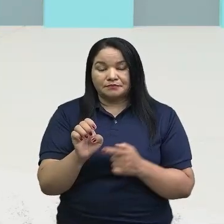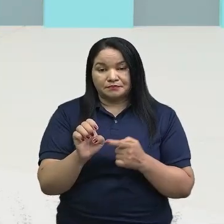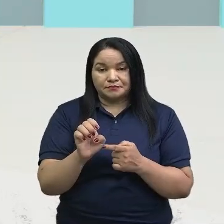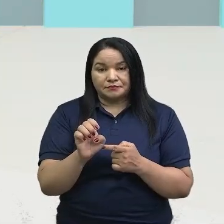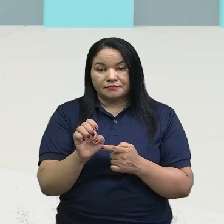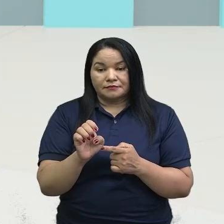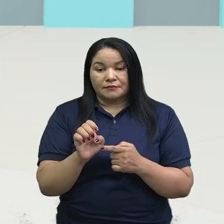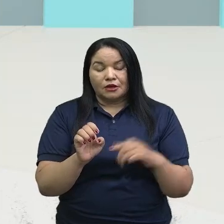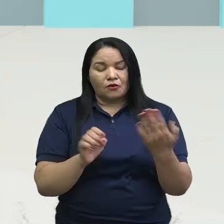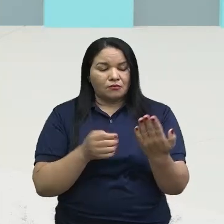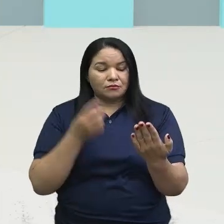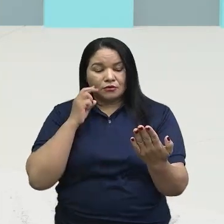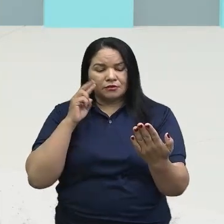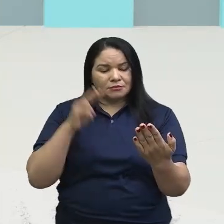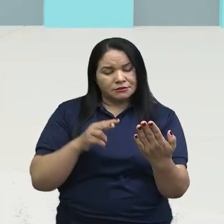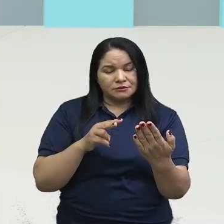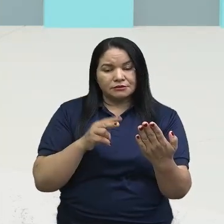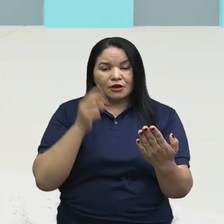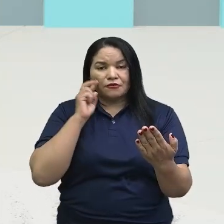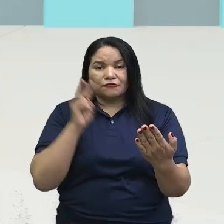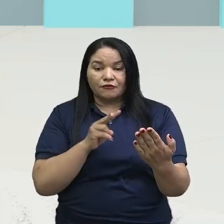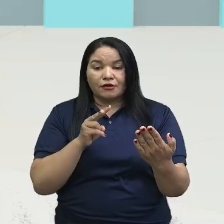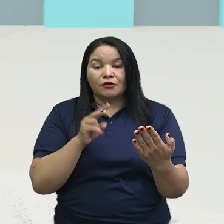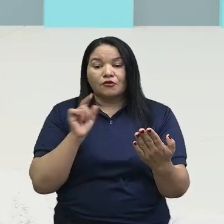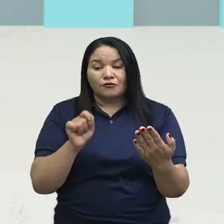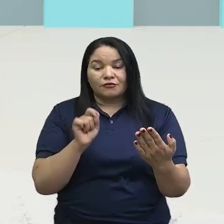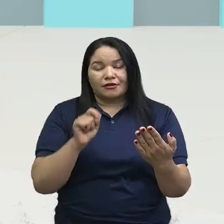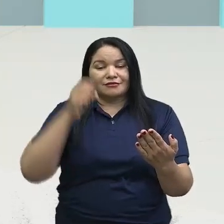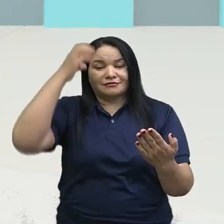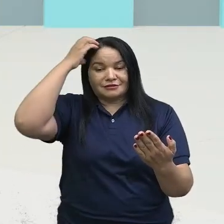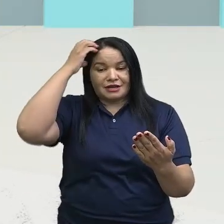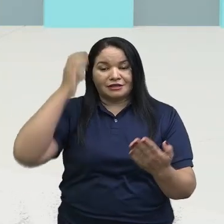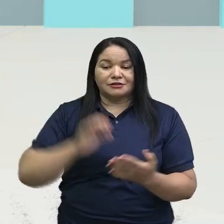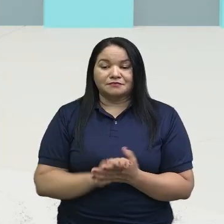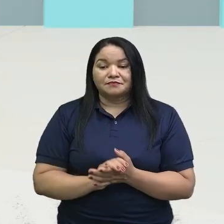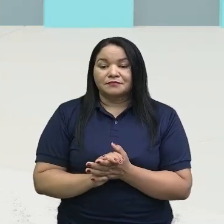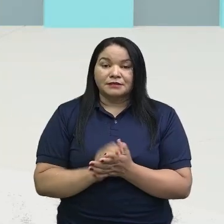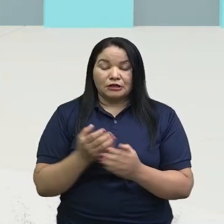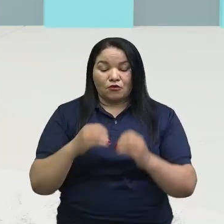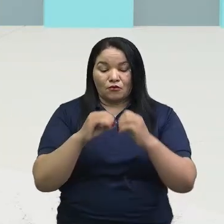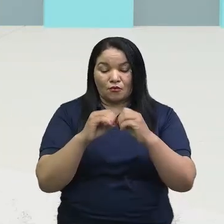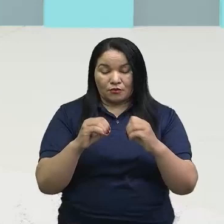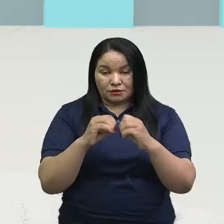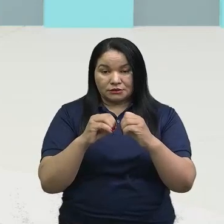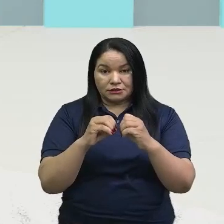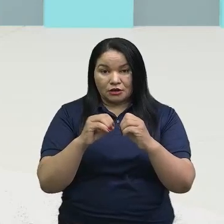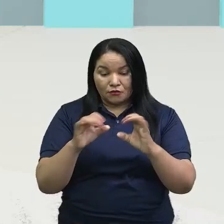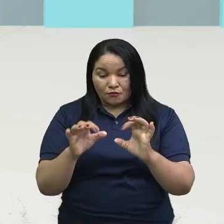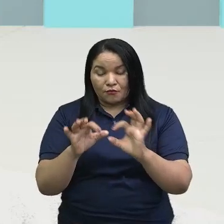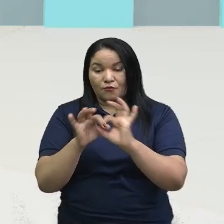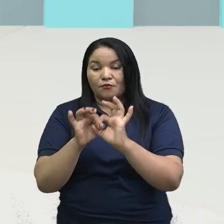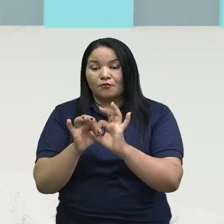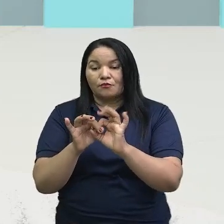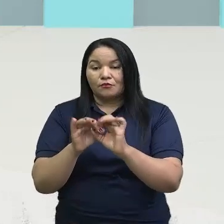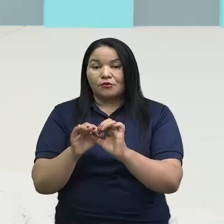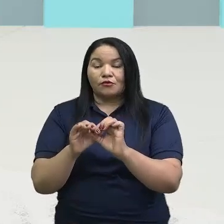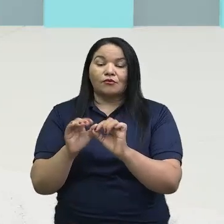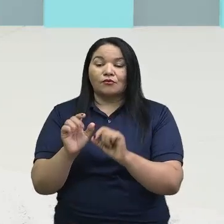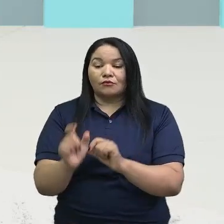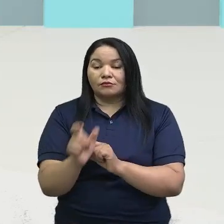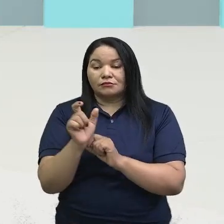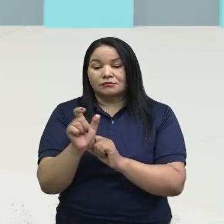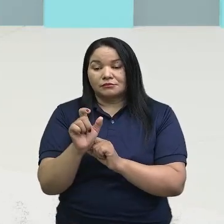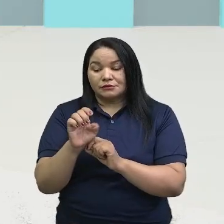para si e vê uma rainha. Então, observe que nós estamos unindo uma oração à outra. Sendo que na